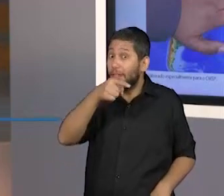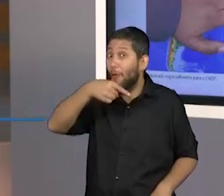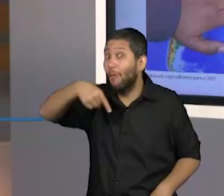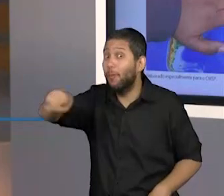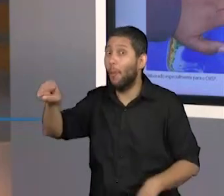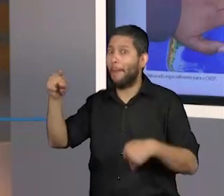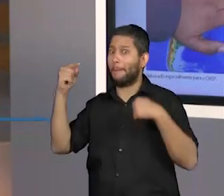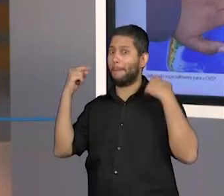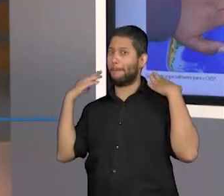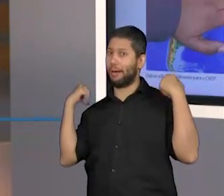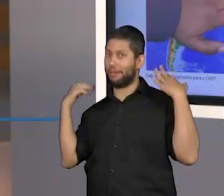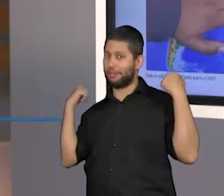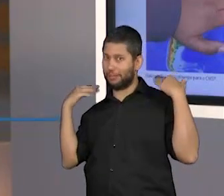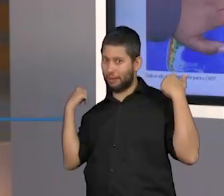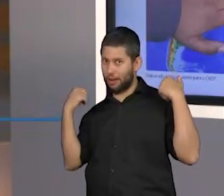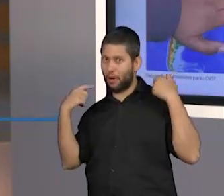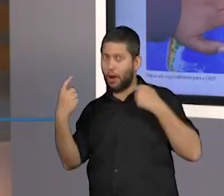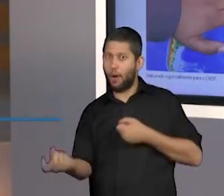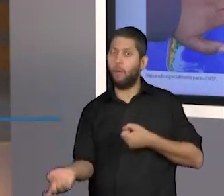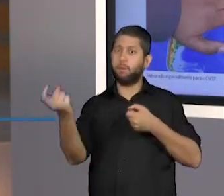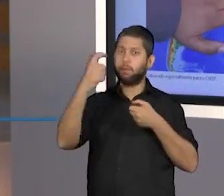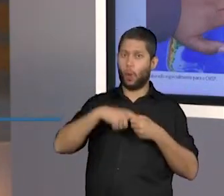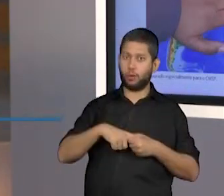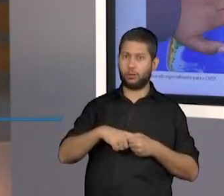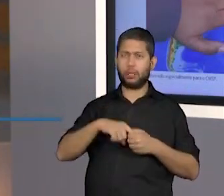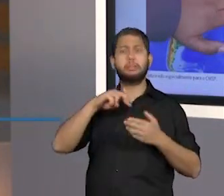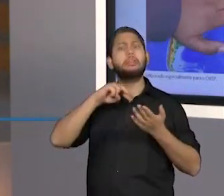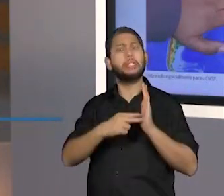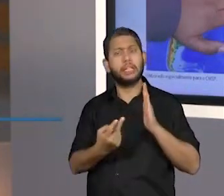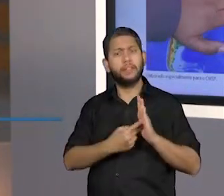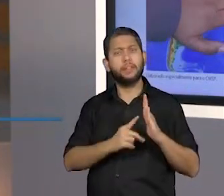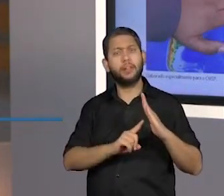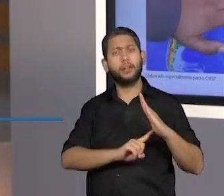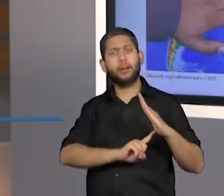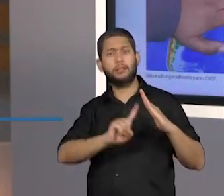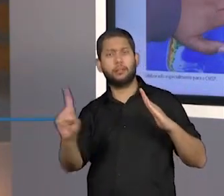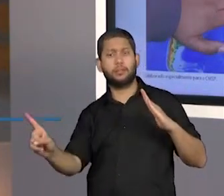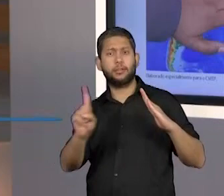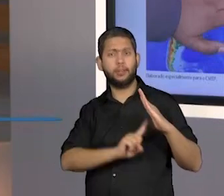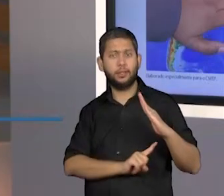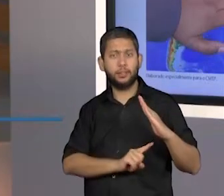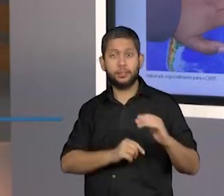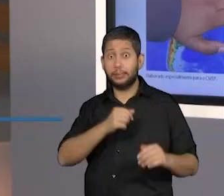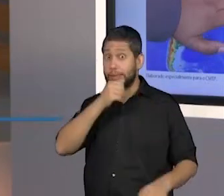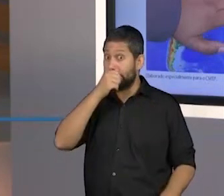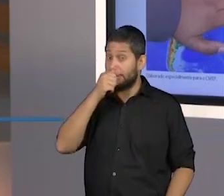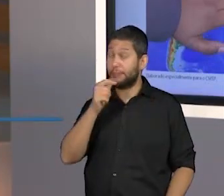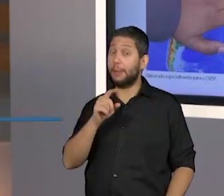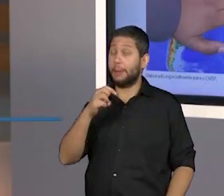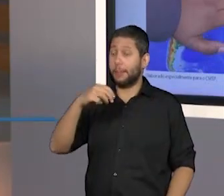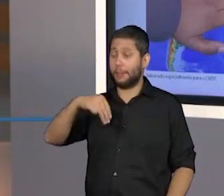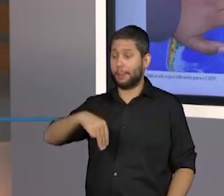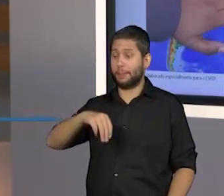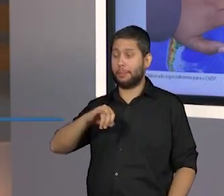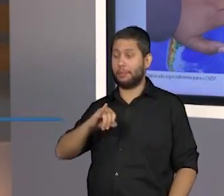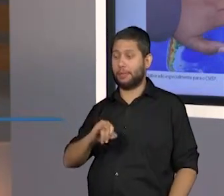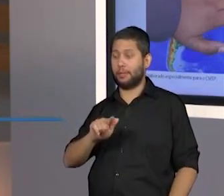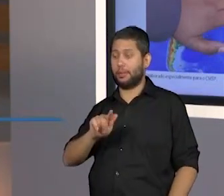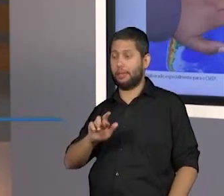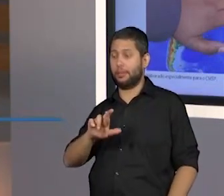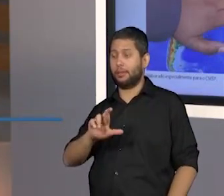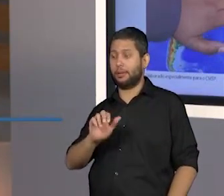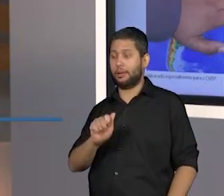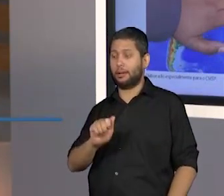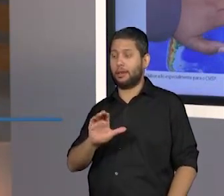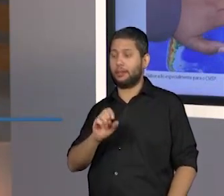migração. Migração é quando você precisa se deslocar de um lugar para o outro e fazer daquele lugar sua moradia. Vou